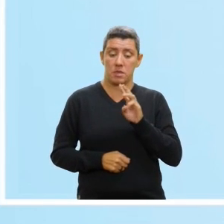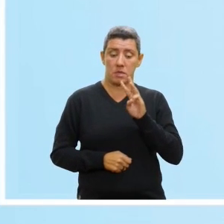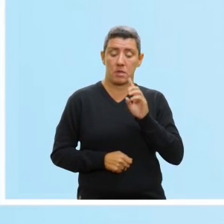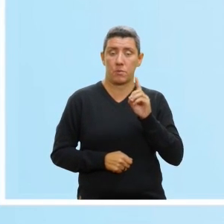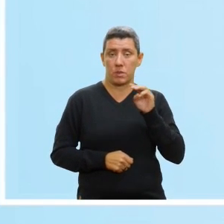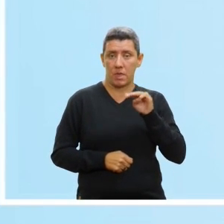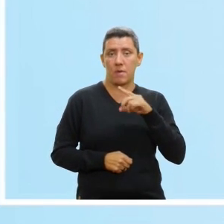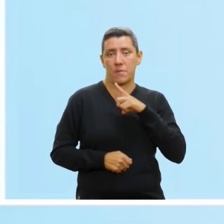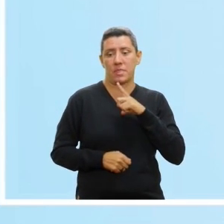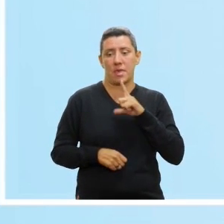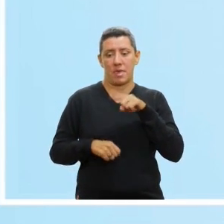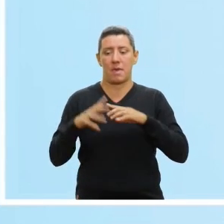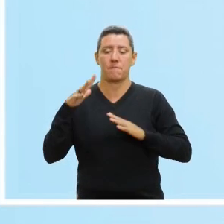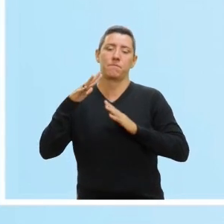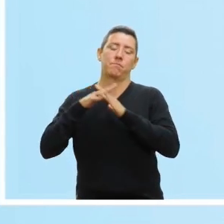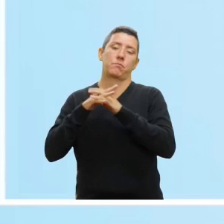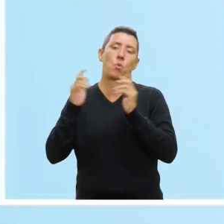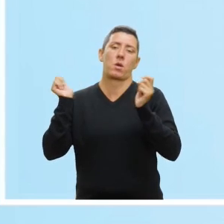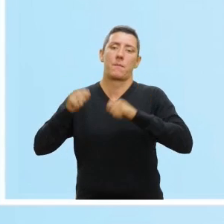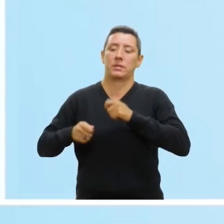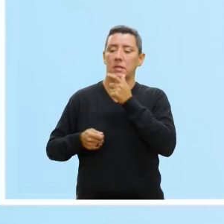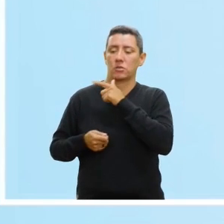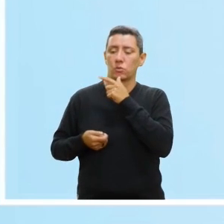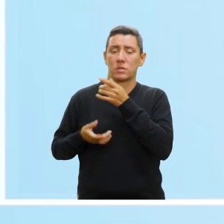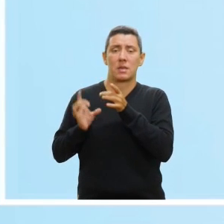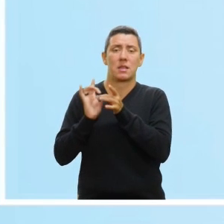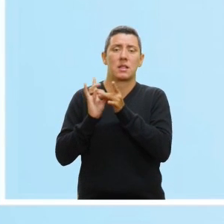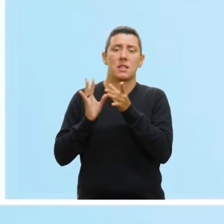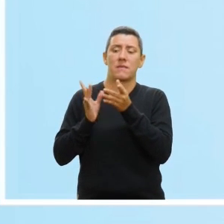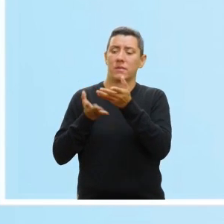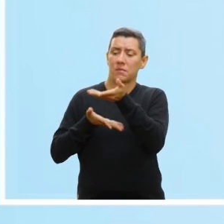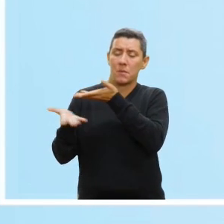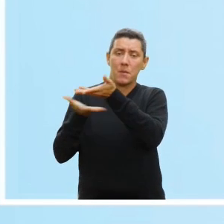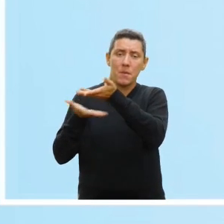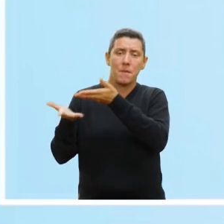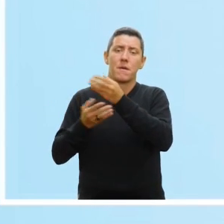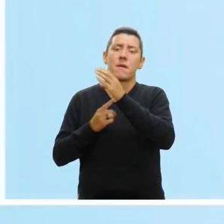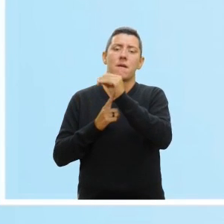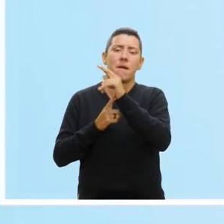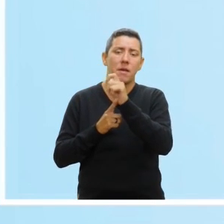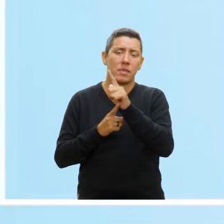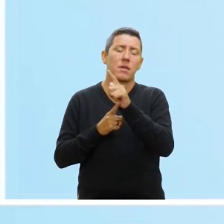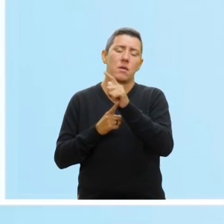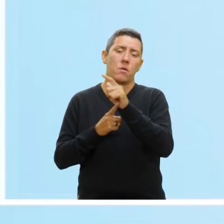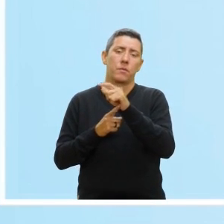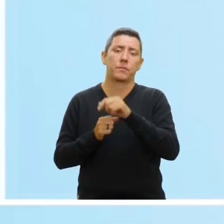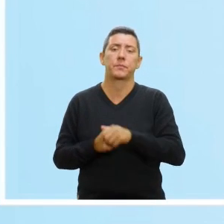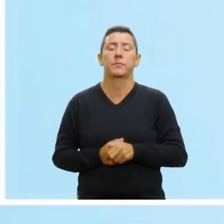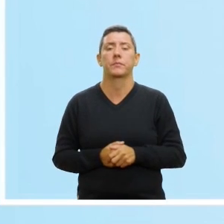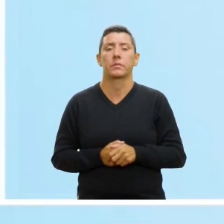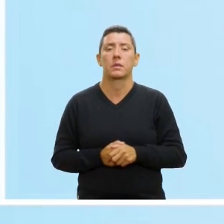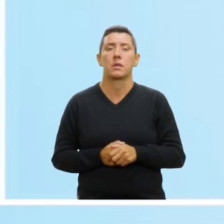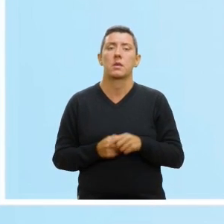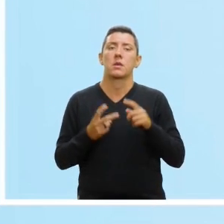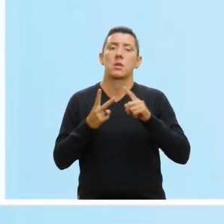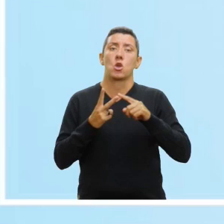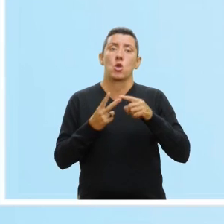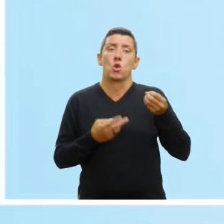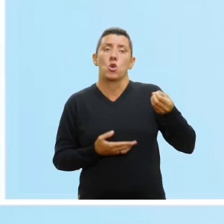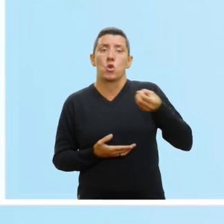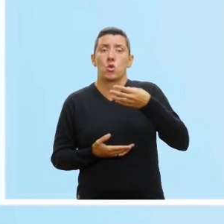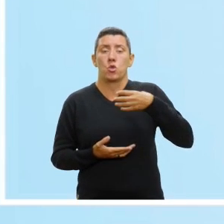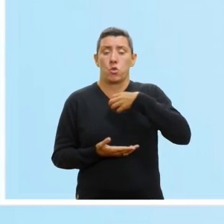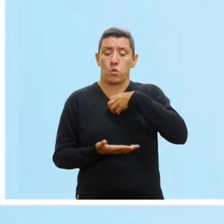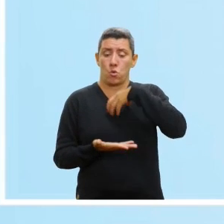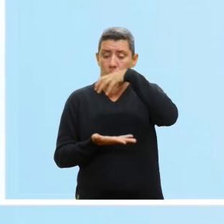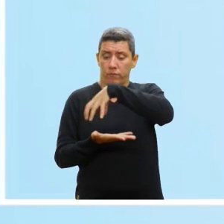mais capacidade em geral, mais capacidade por canal. Né? Aqui em novos sites a gente tem